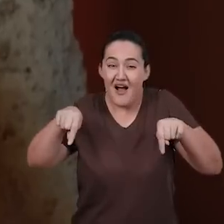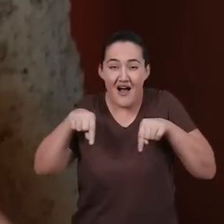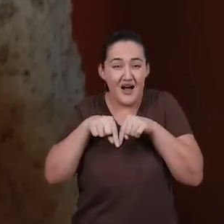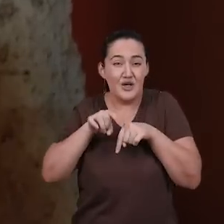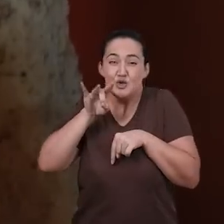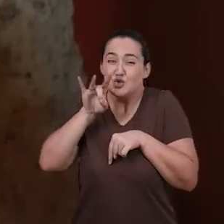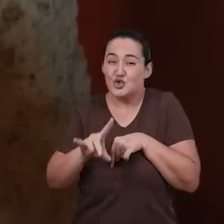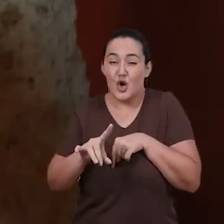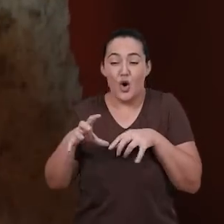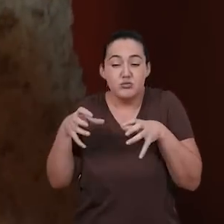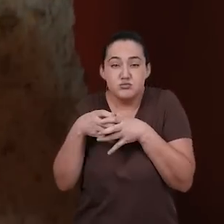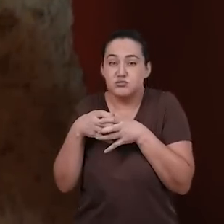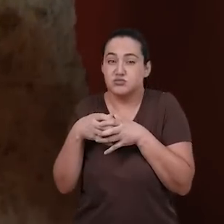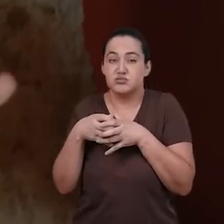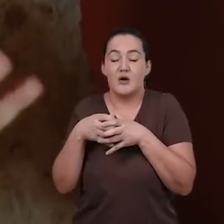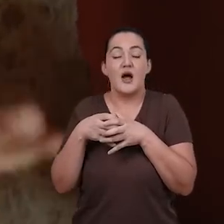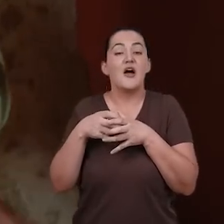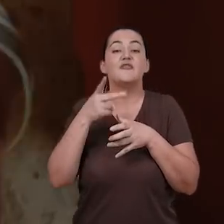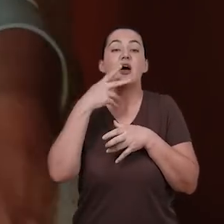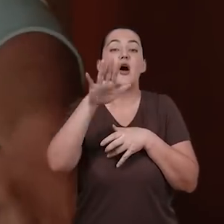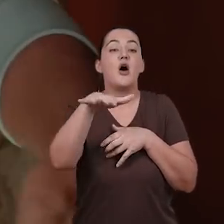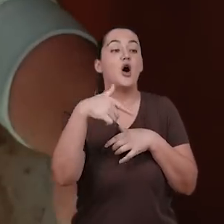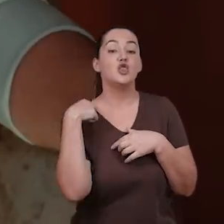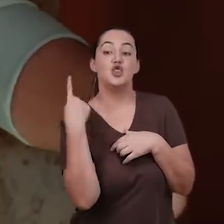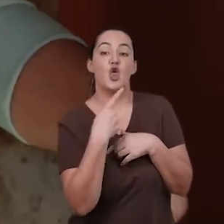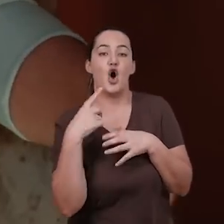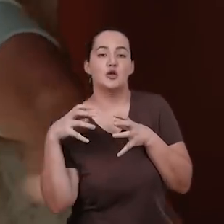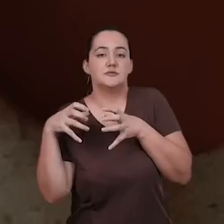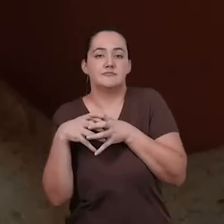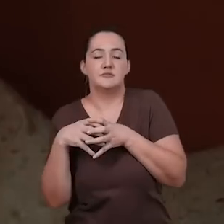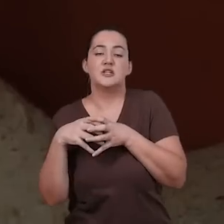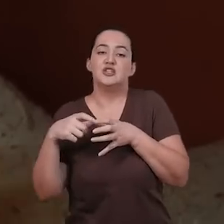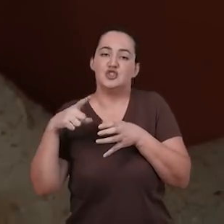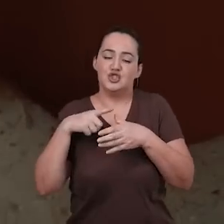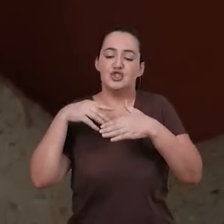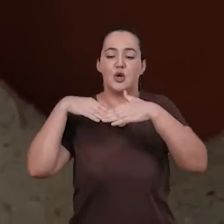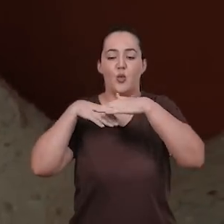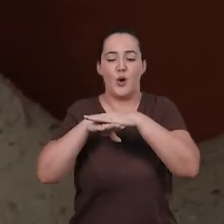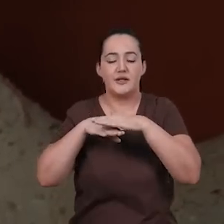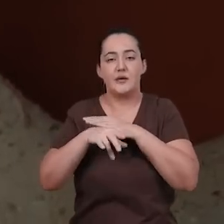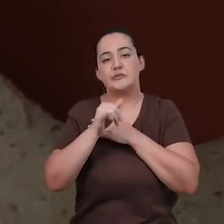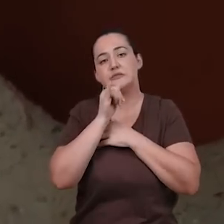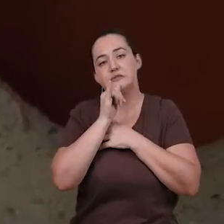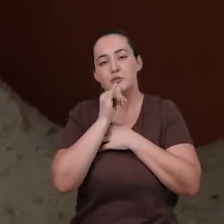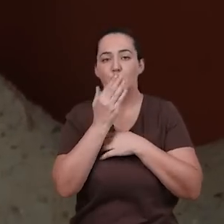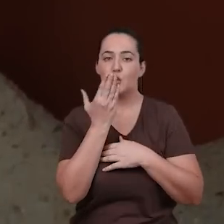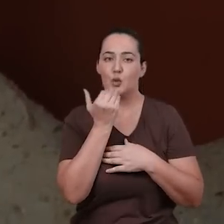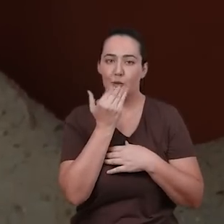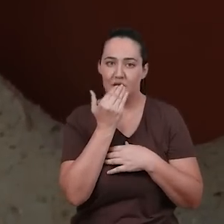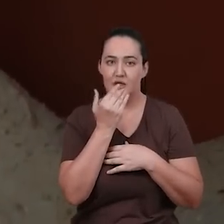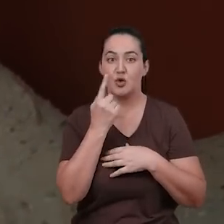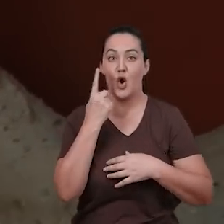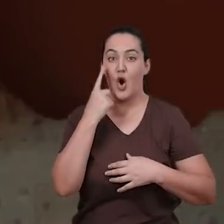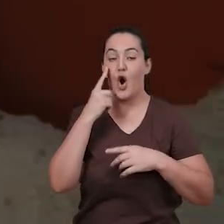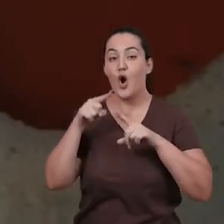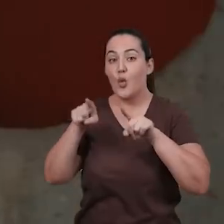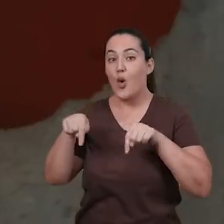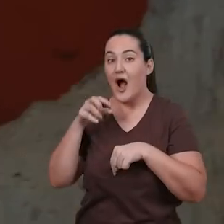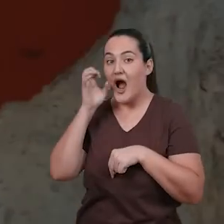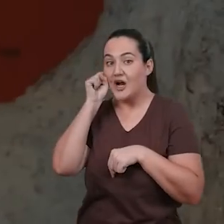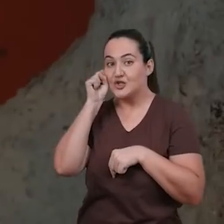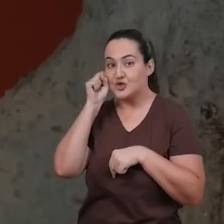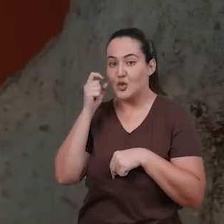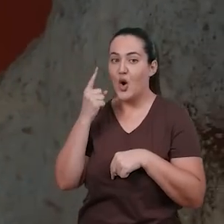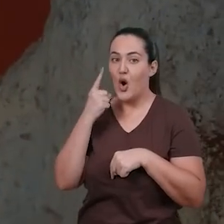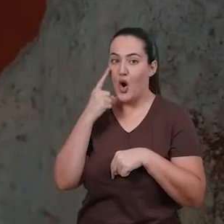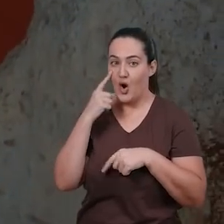aqui. Era a única coisa que a família tinha para dizer: olha, aqui é nosso, e eles armazenavam também a sua comida. Olha aqui um dos quartos,